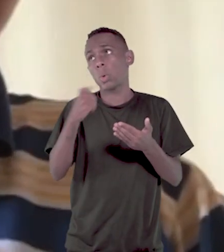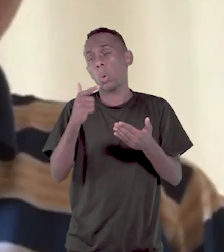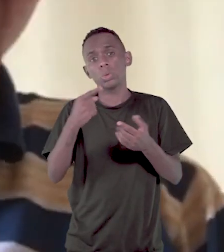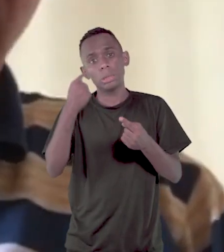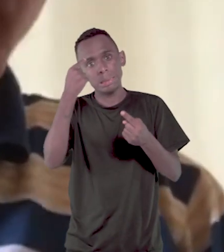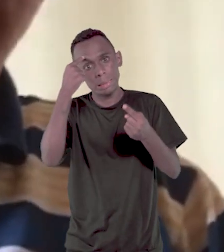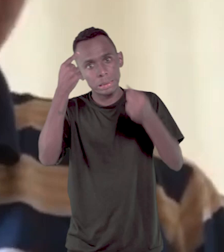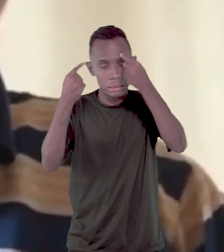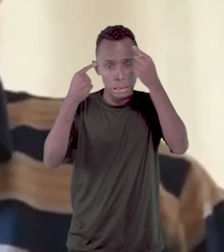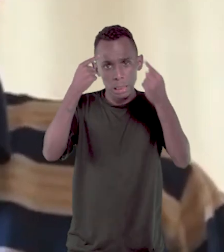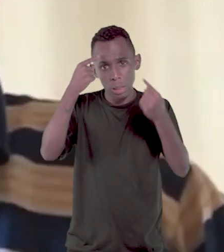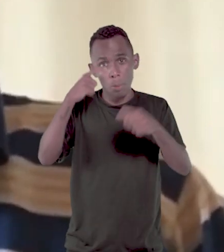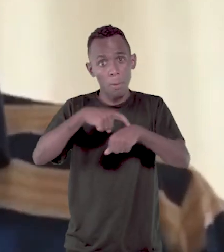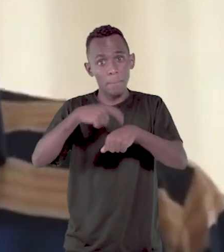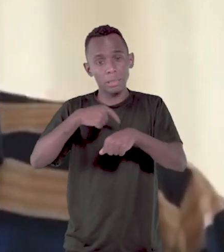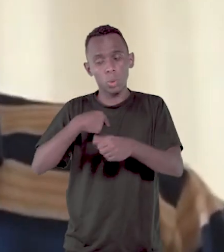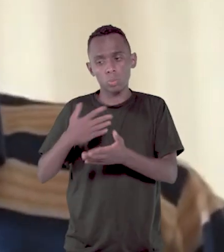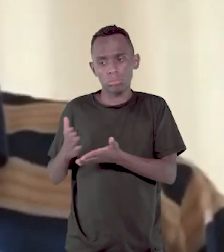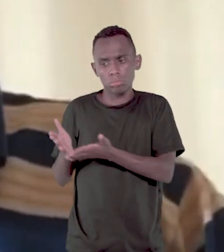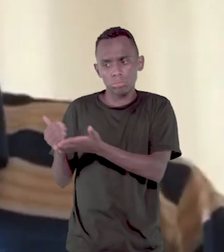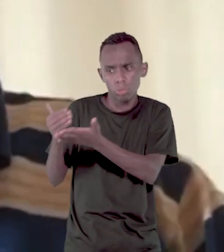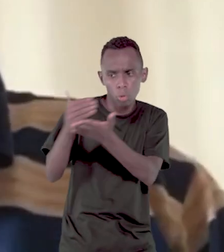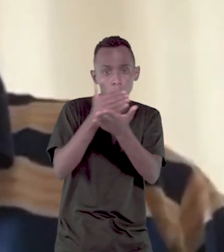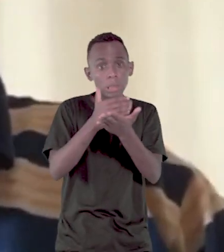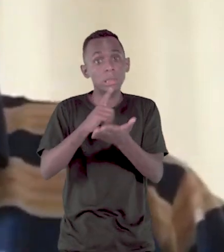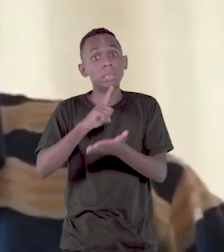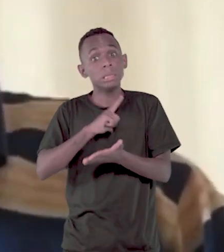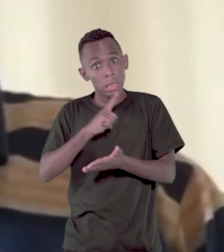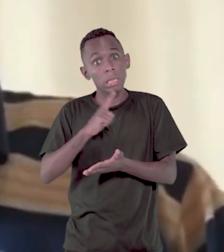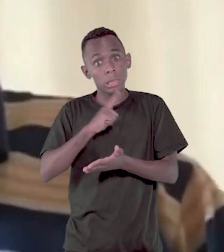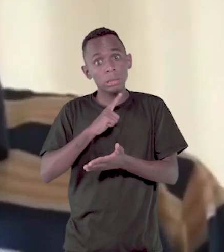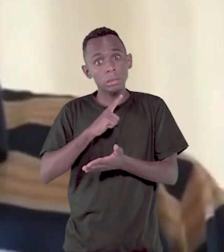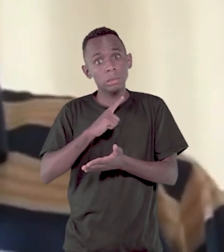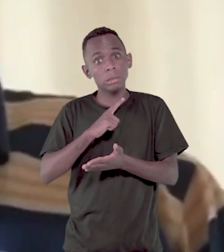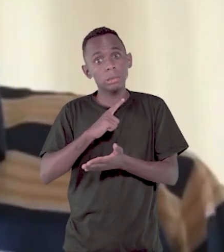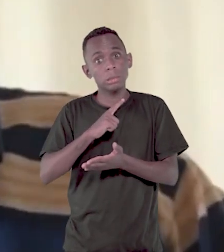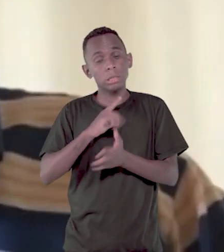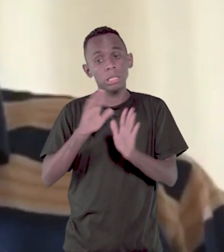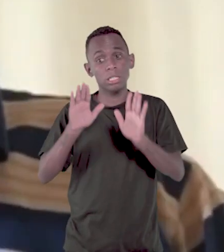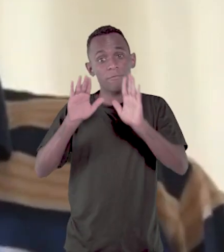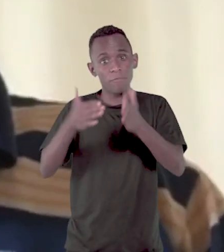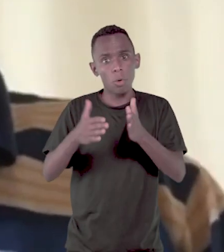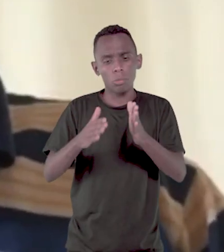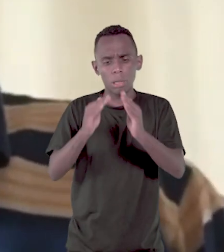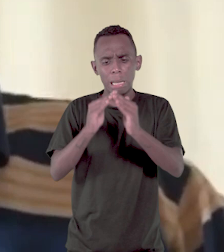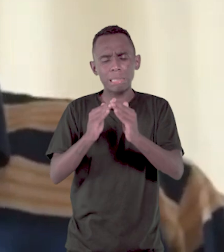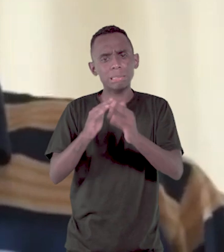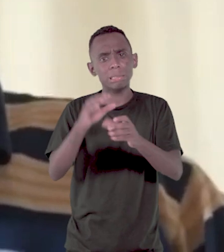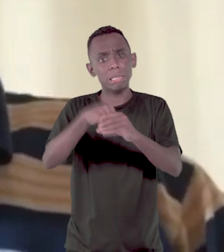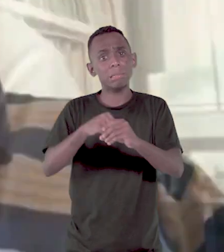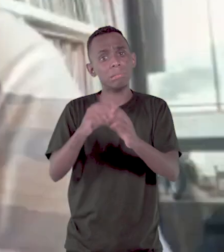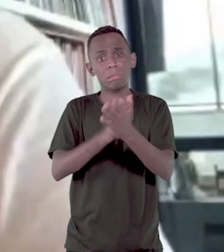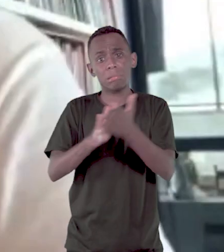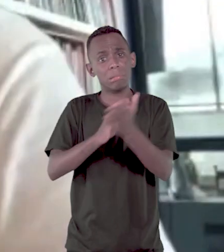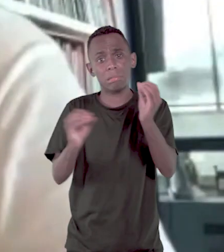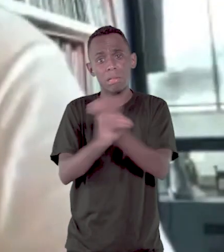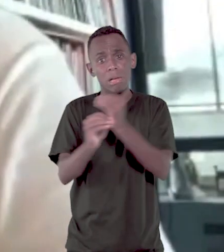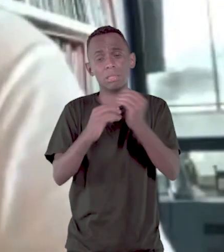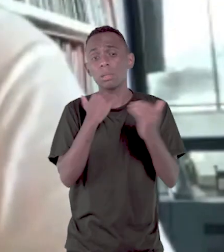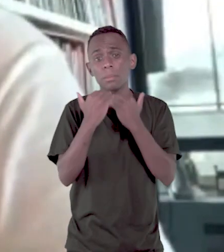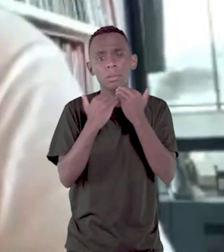ideia, quando eu comecei a recolher essas crônicas, que ele teria essa ideia de Ninguém em Casa.